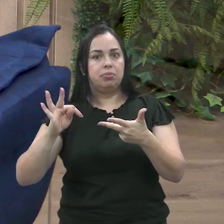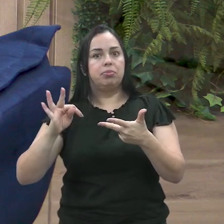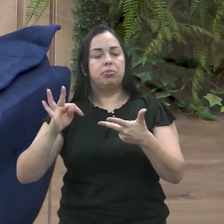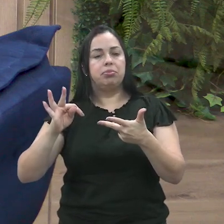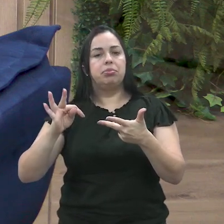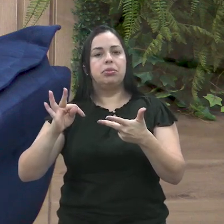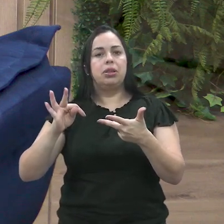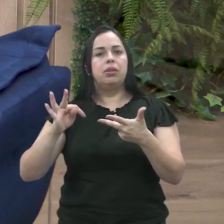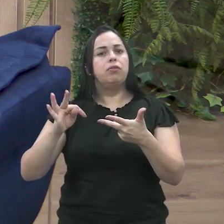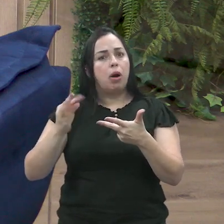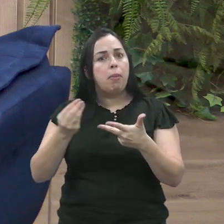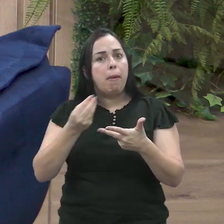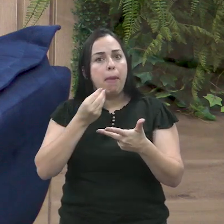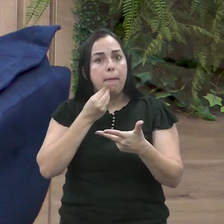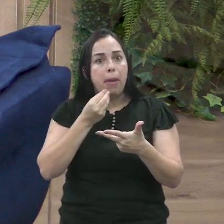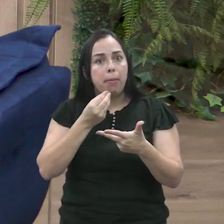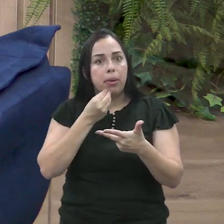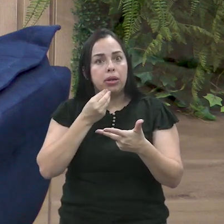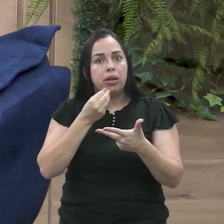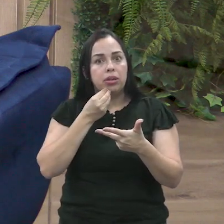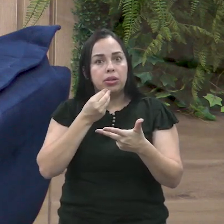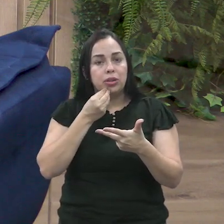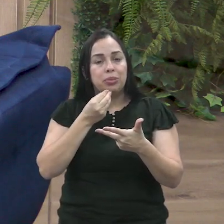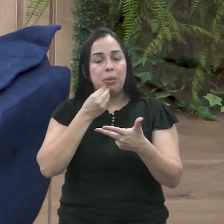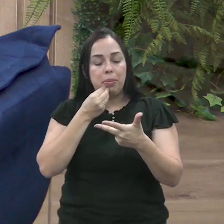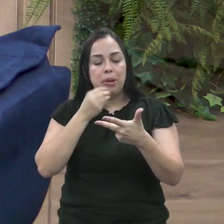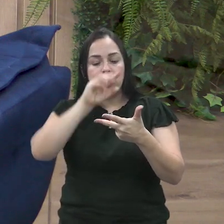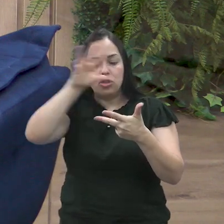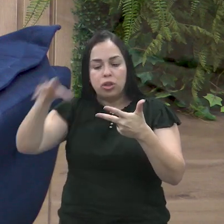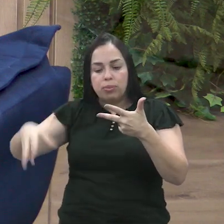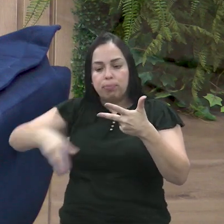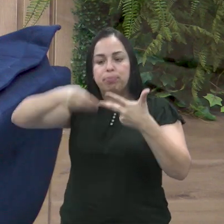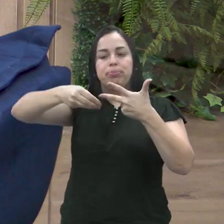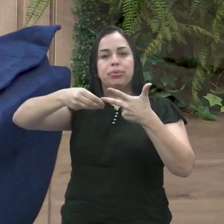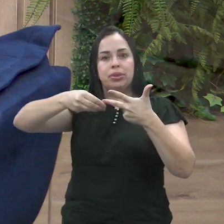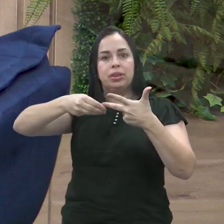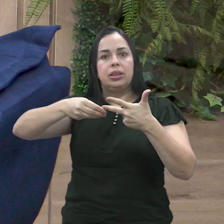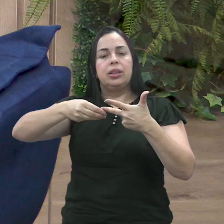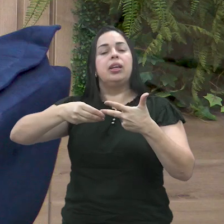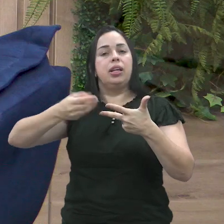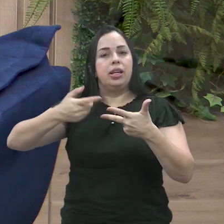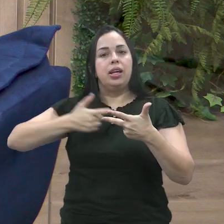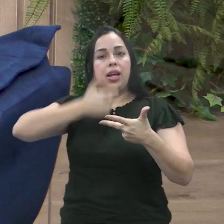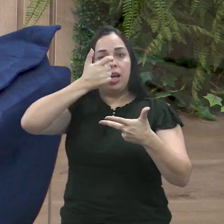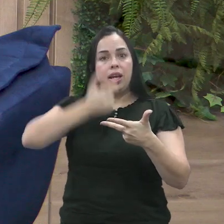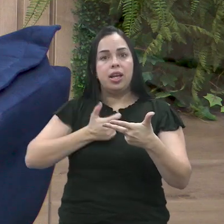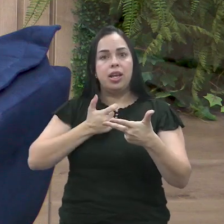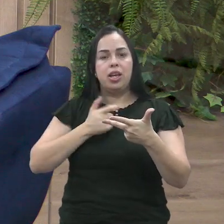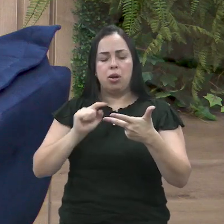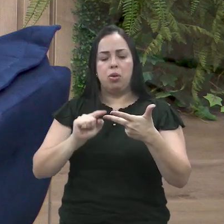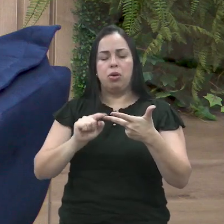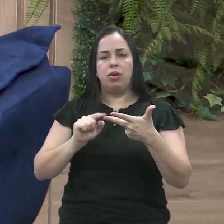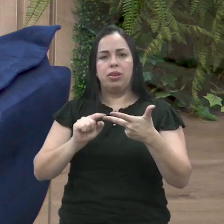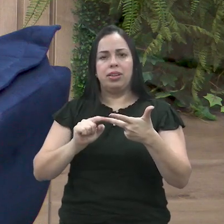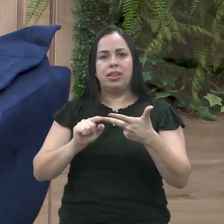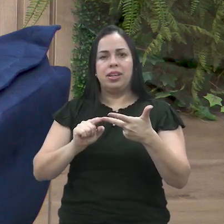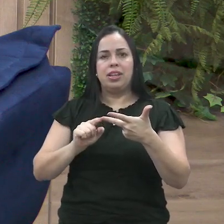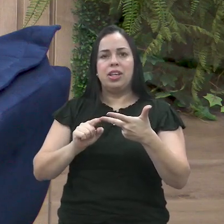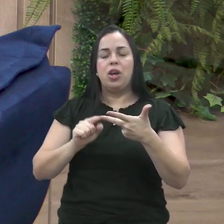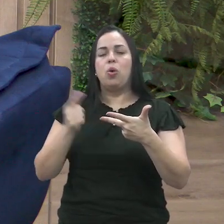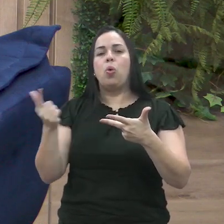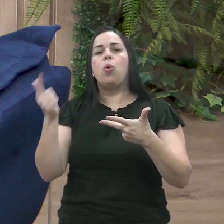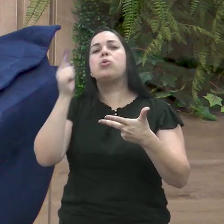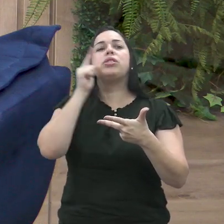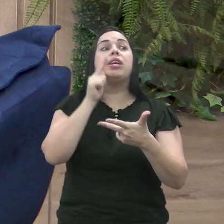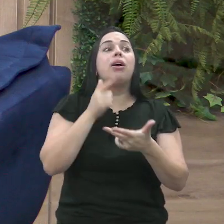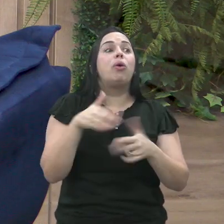uma oportunidade que nós criamos, inclusive, a subcomissão de ciência, tecnologia e inovação, onde eu tive a oportunidade de fazer uma interlocução